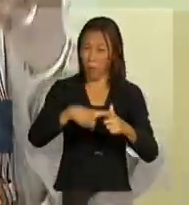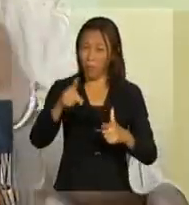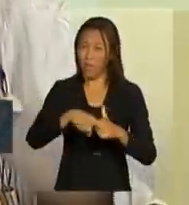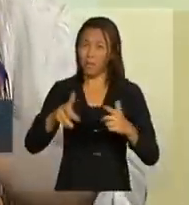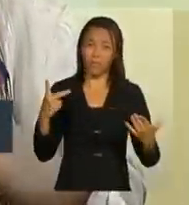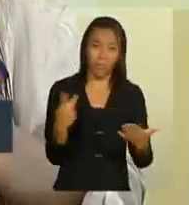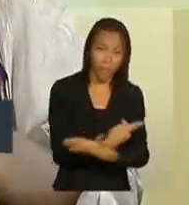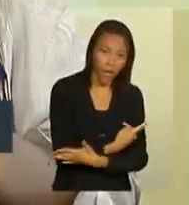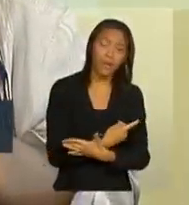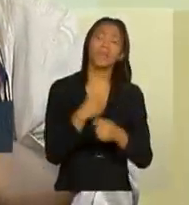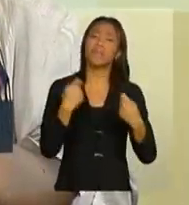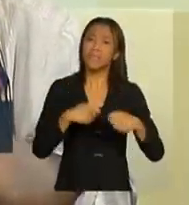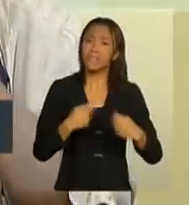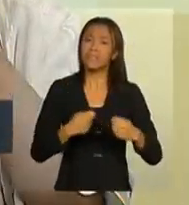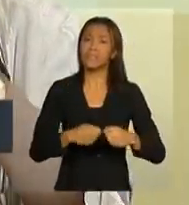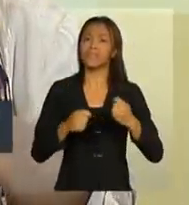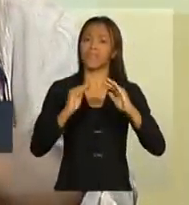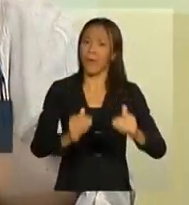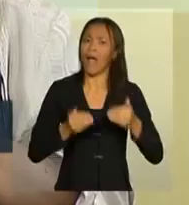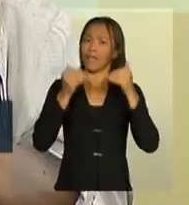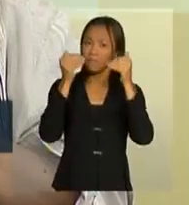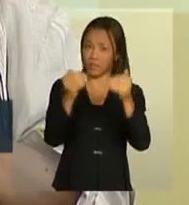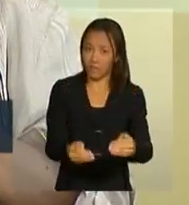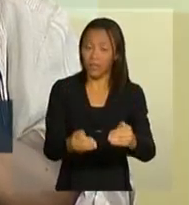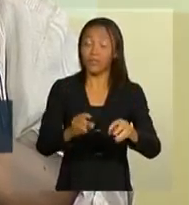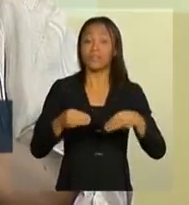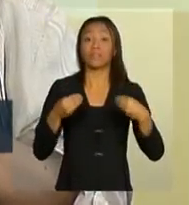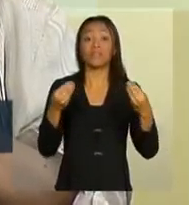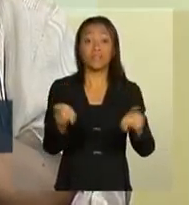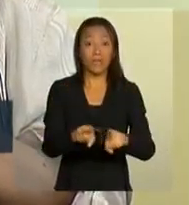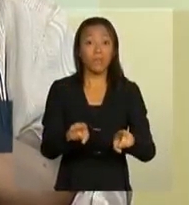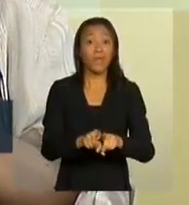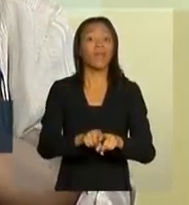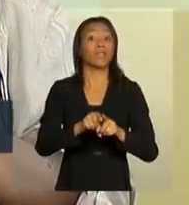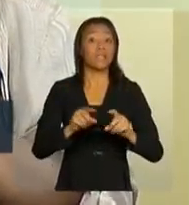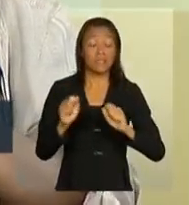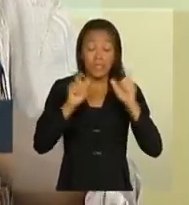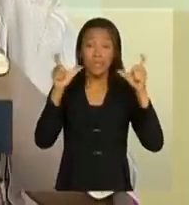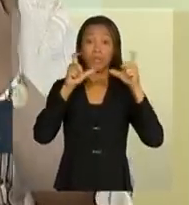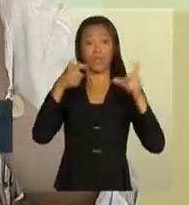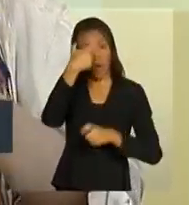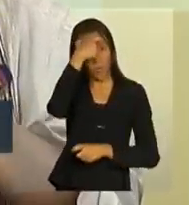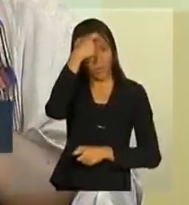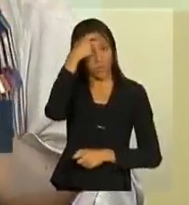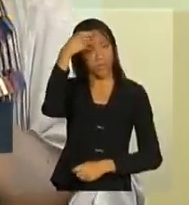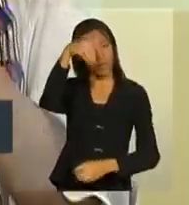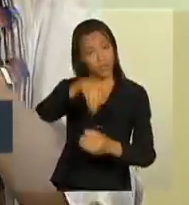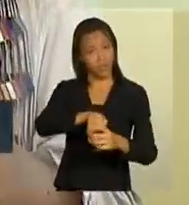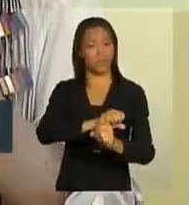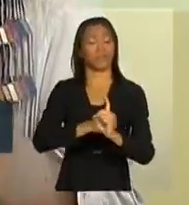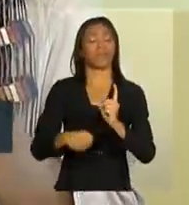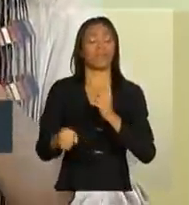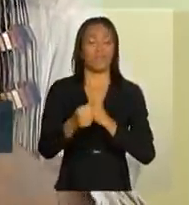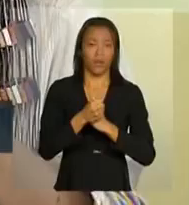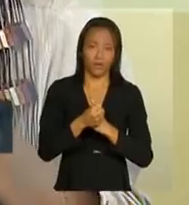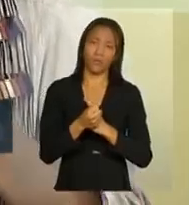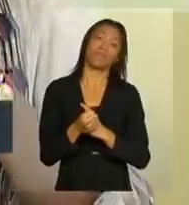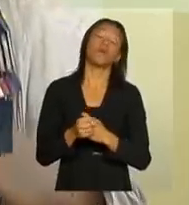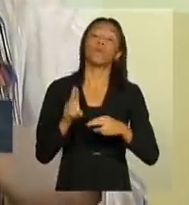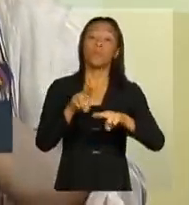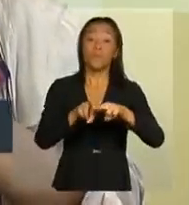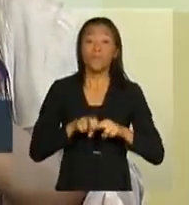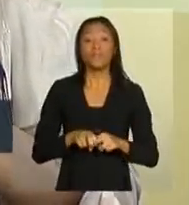façam avançar eh a consciência, a consciência social. E é por isso que eu digo que esse